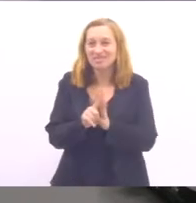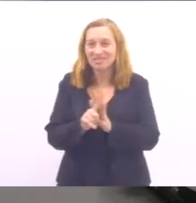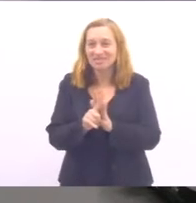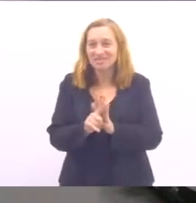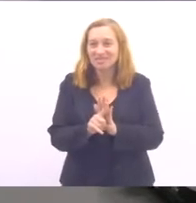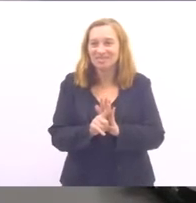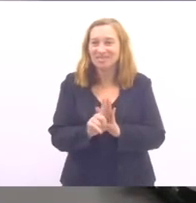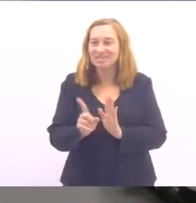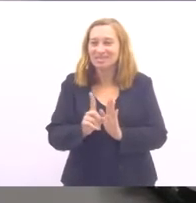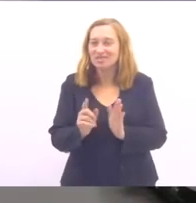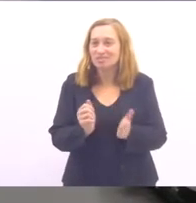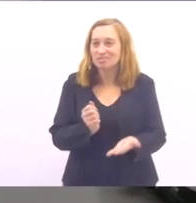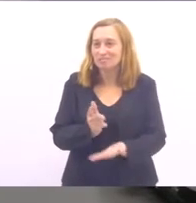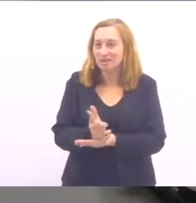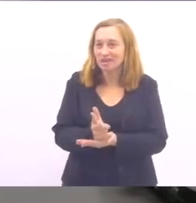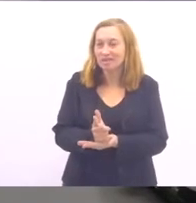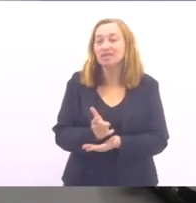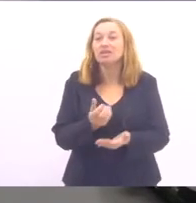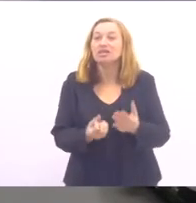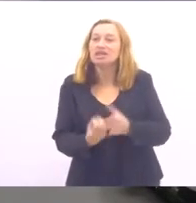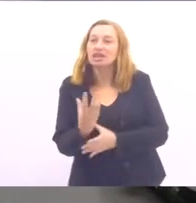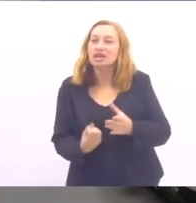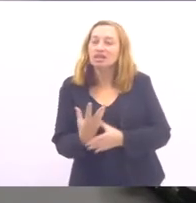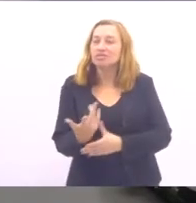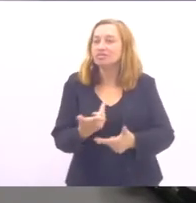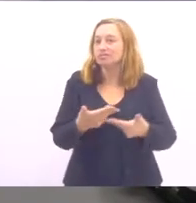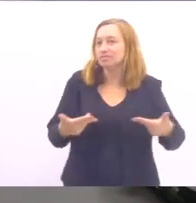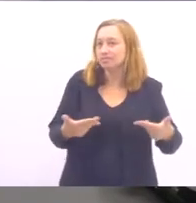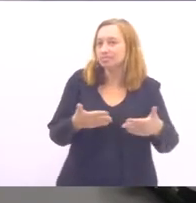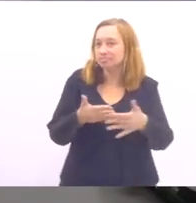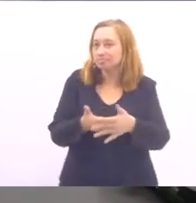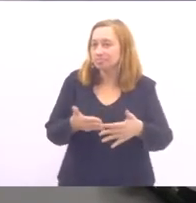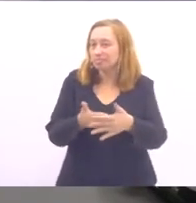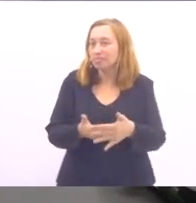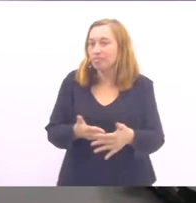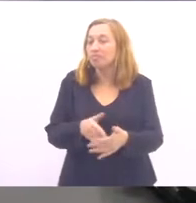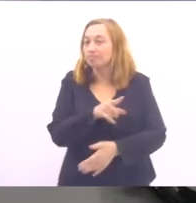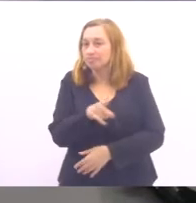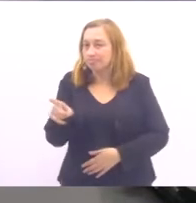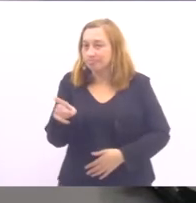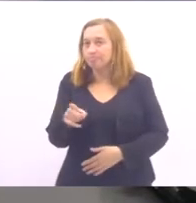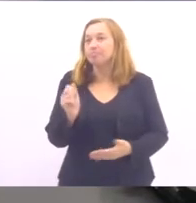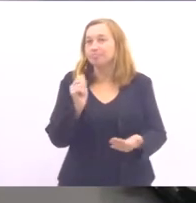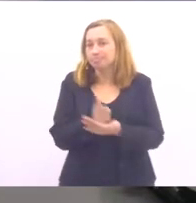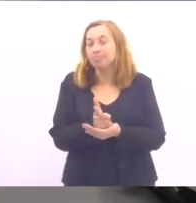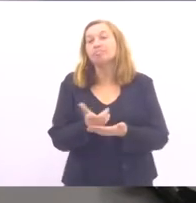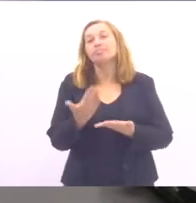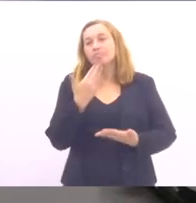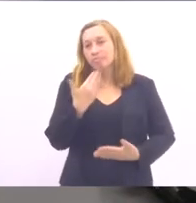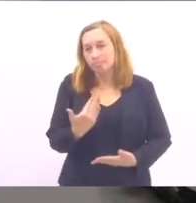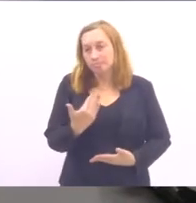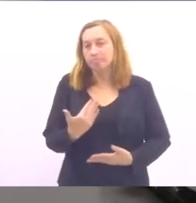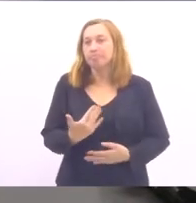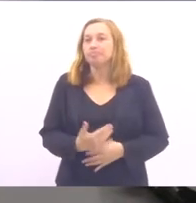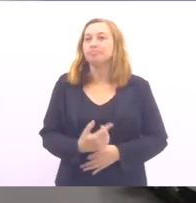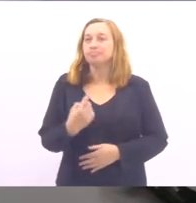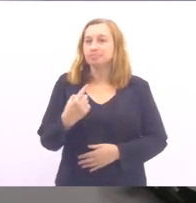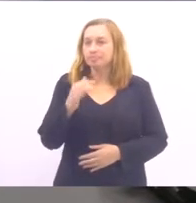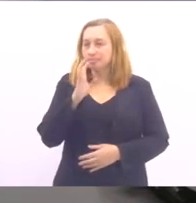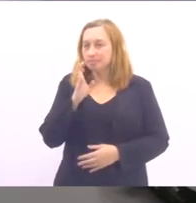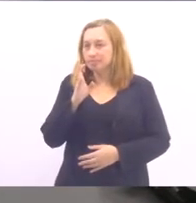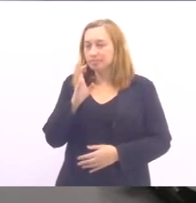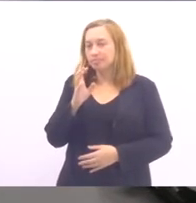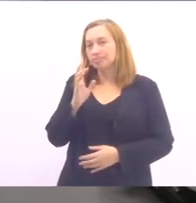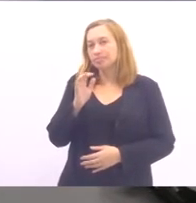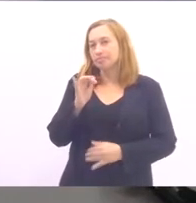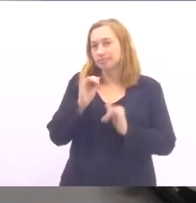estão cobrando, estão criando tais obstáculos que vocês acabam tendo que pagar. Então, por favor, acionem a comissão